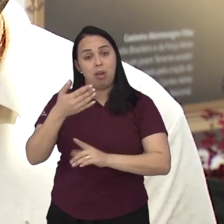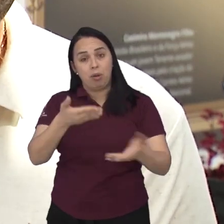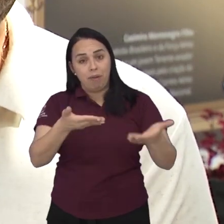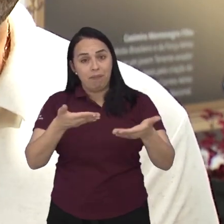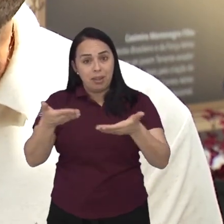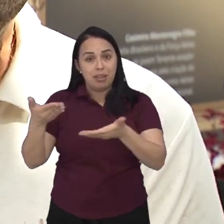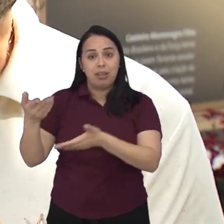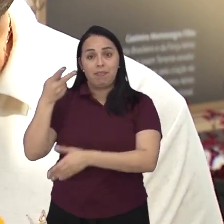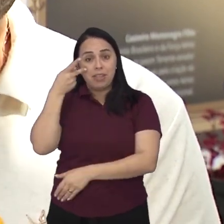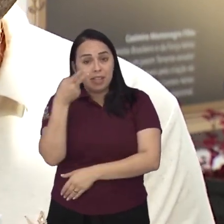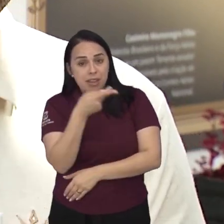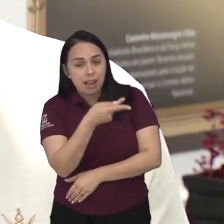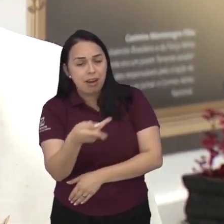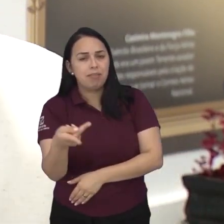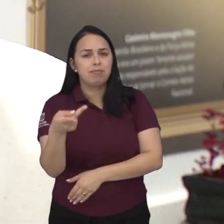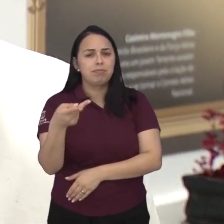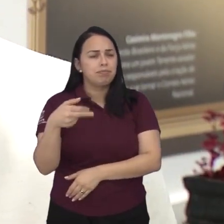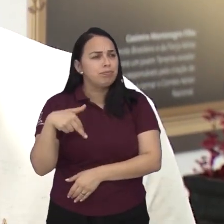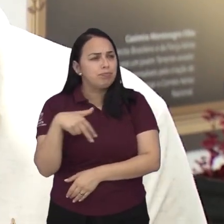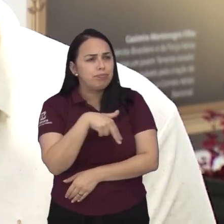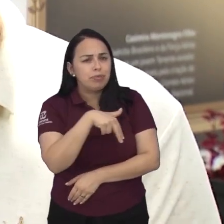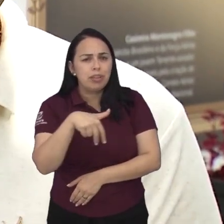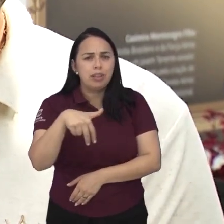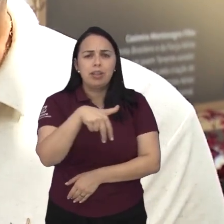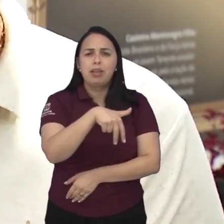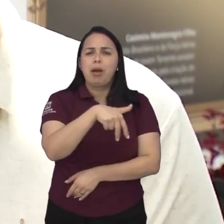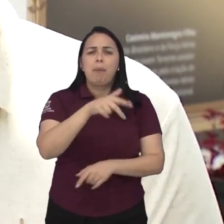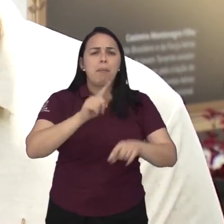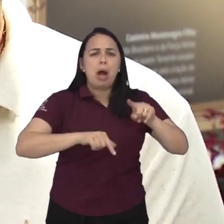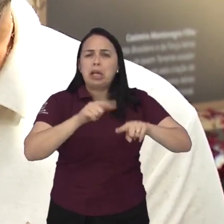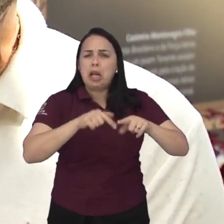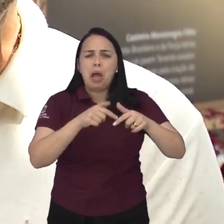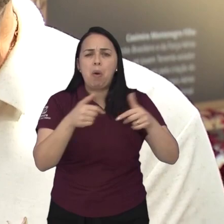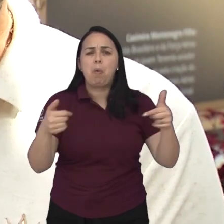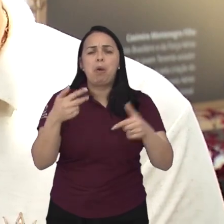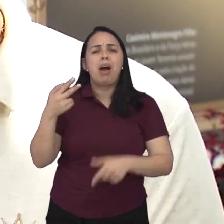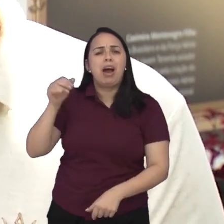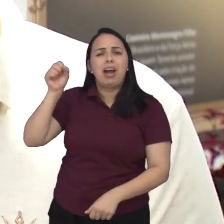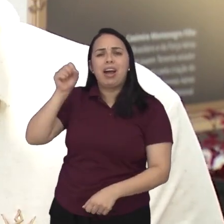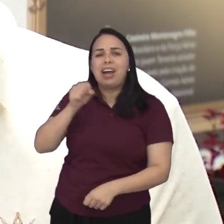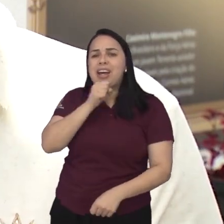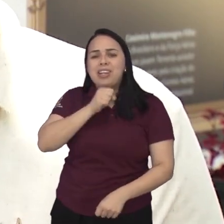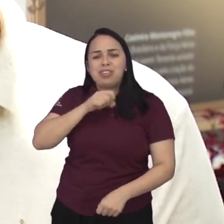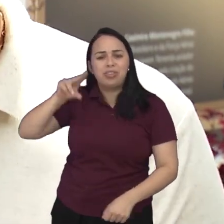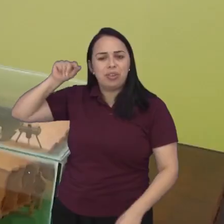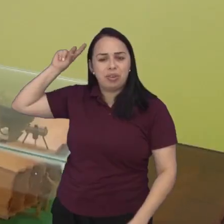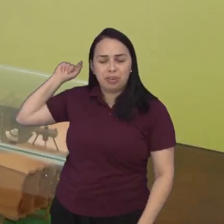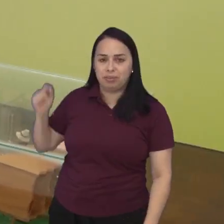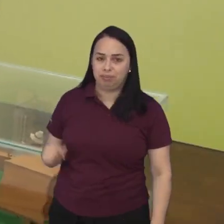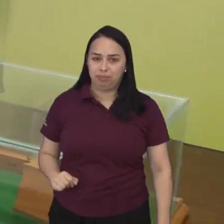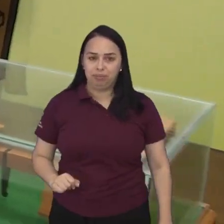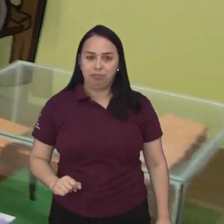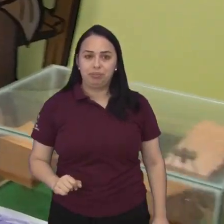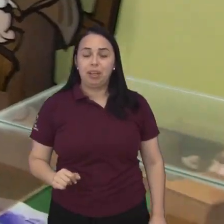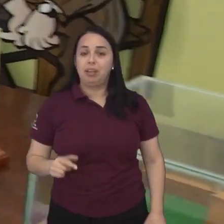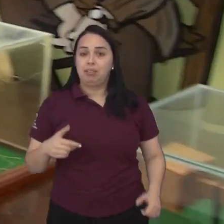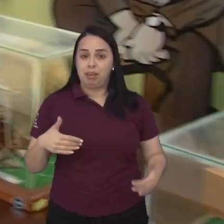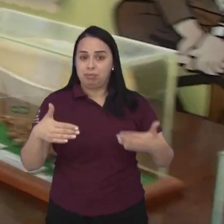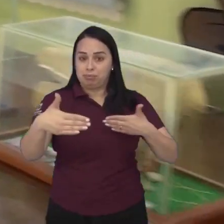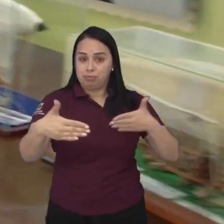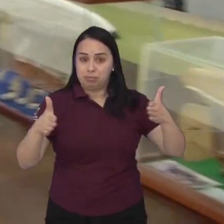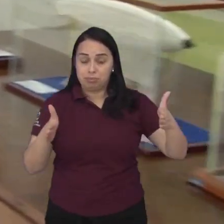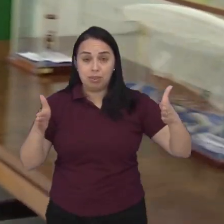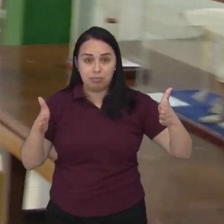para visitar. Andei lá na casa, vários aviões antigos, tem um avião muito bacana. Na réplica, o